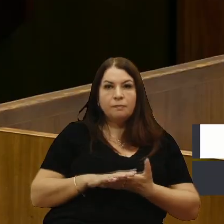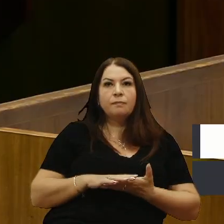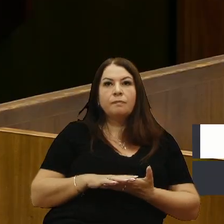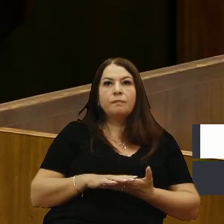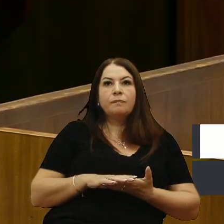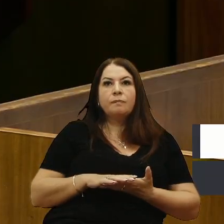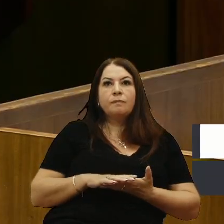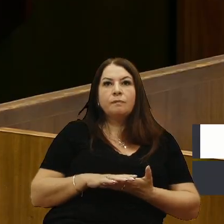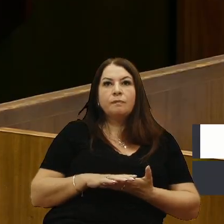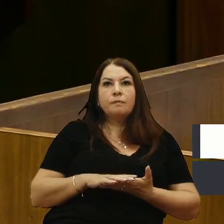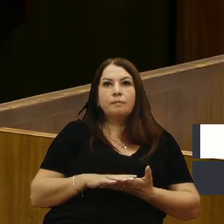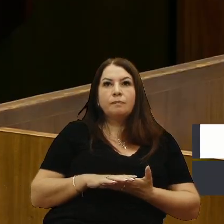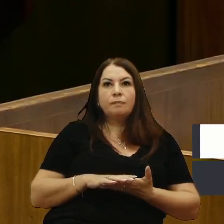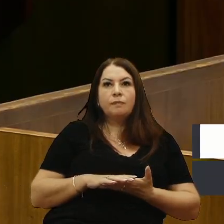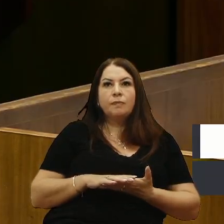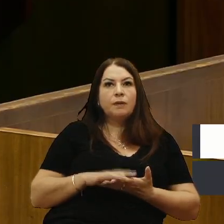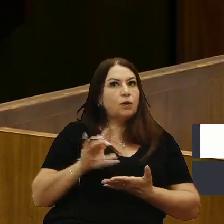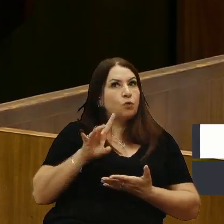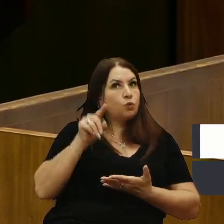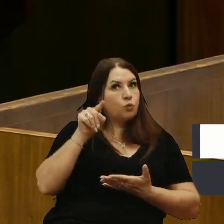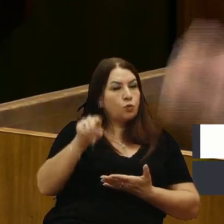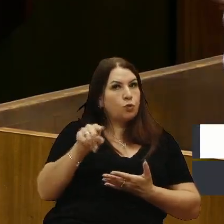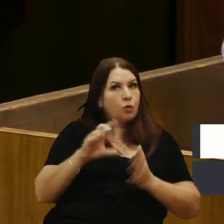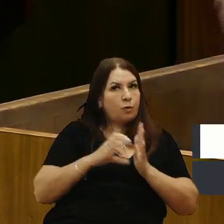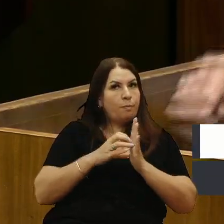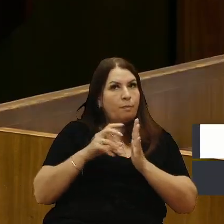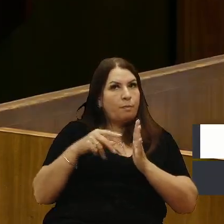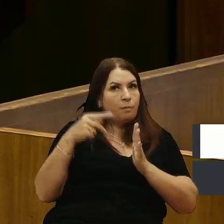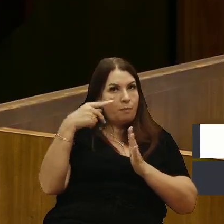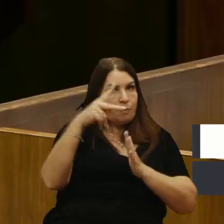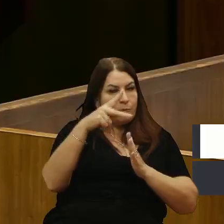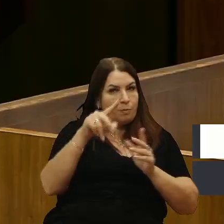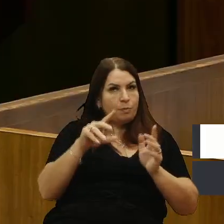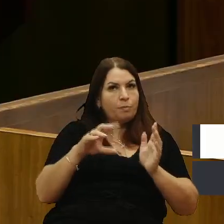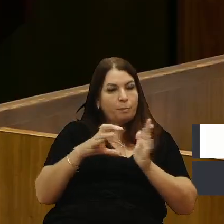tá? Não só a vossa bancada, não só a vossa.